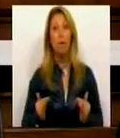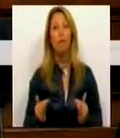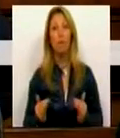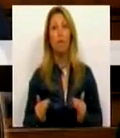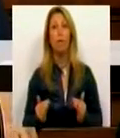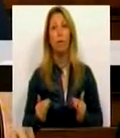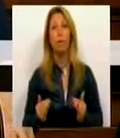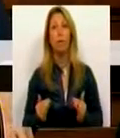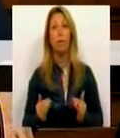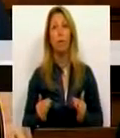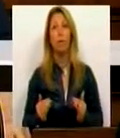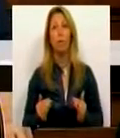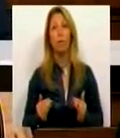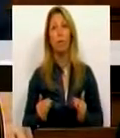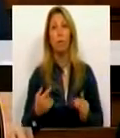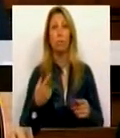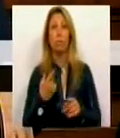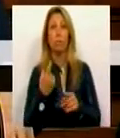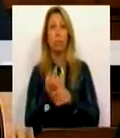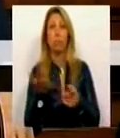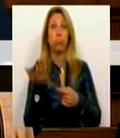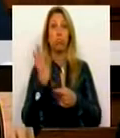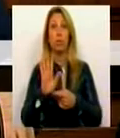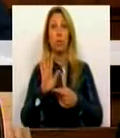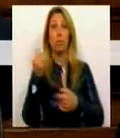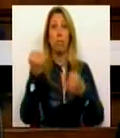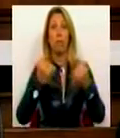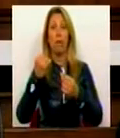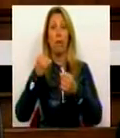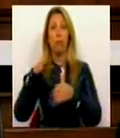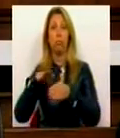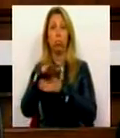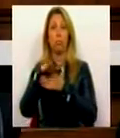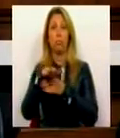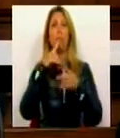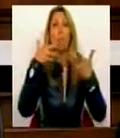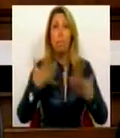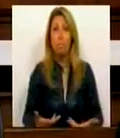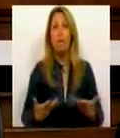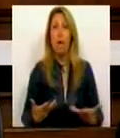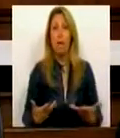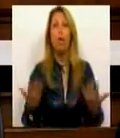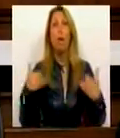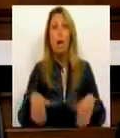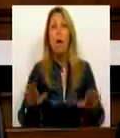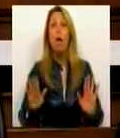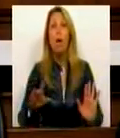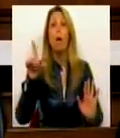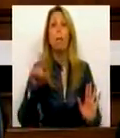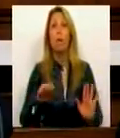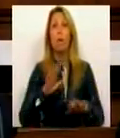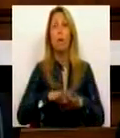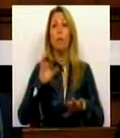muito menor do que a aquisição de um blindado pesado, por exemplo, mas pode ser muito mais significativo do ponto de vista da prosecução de